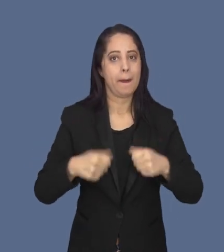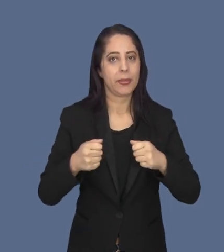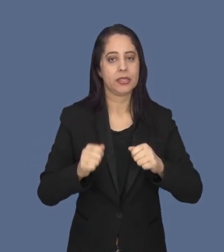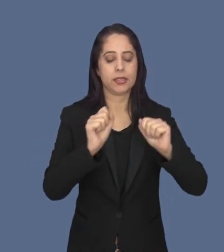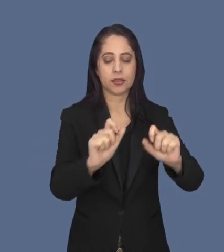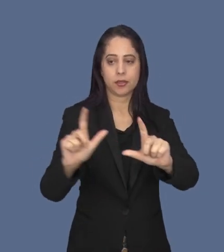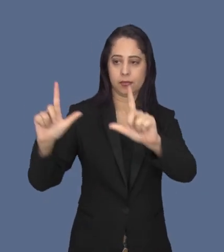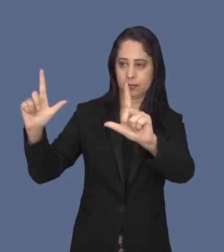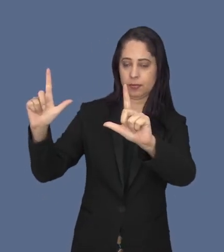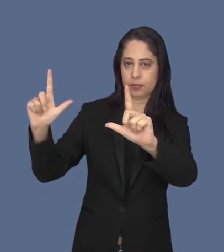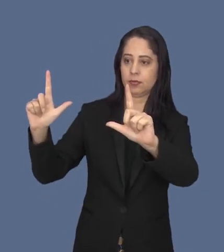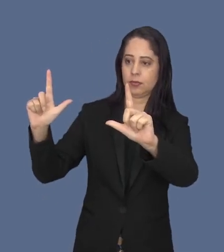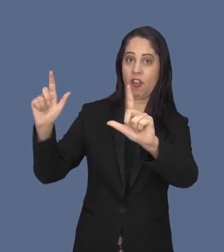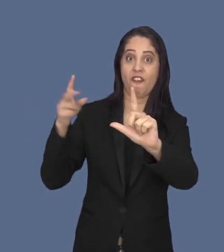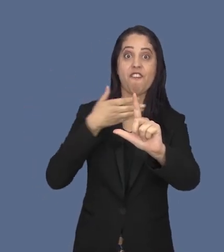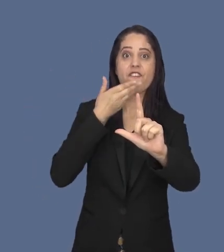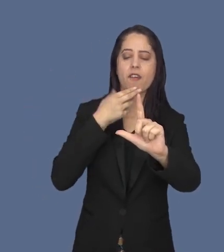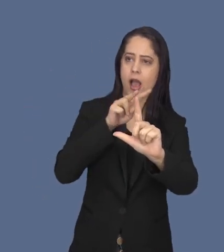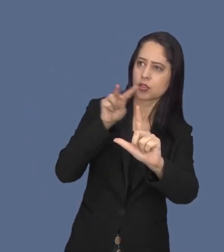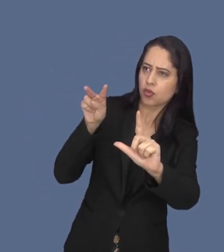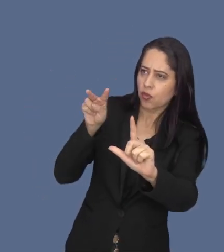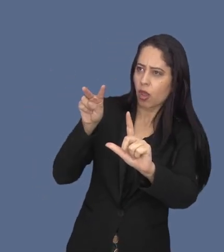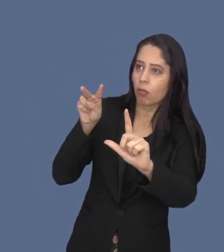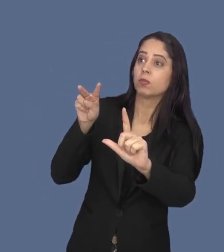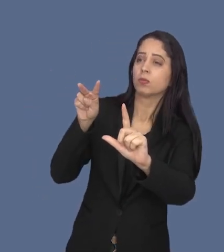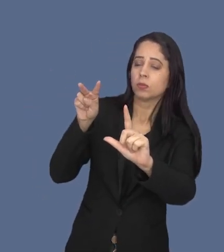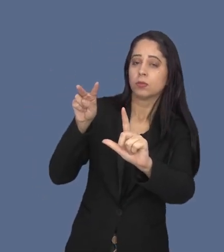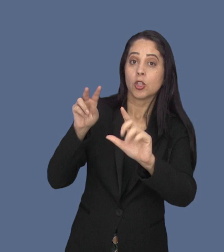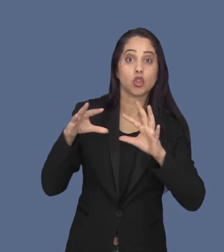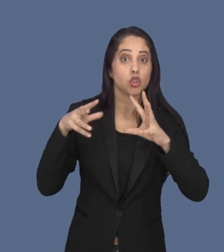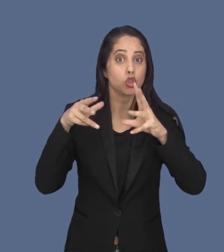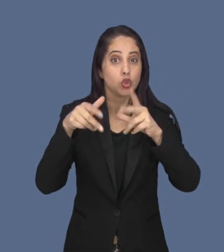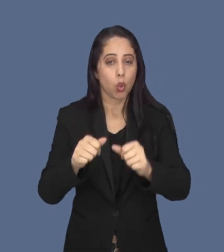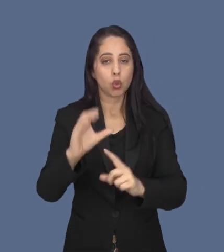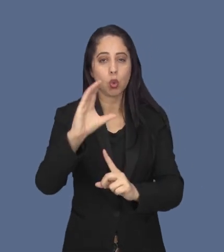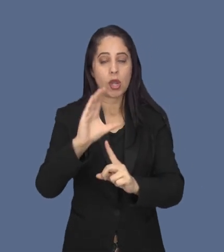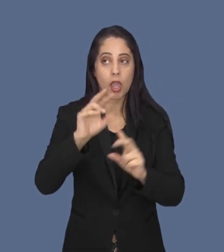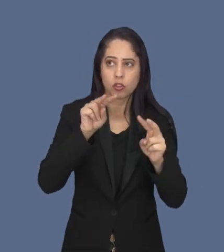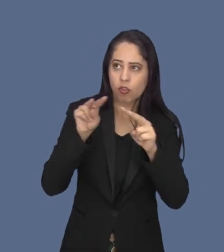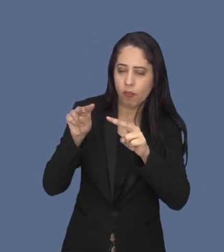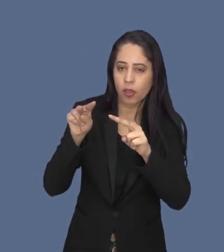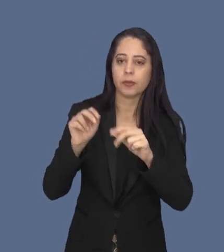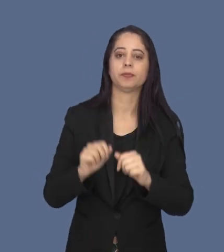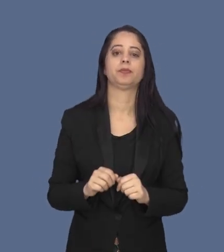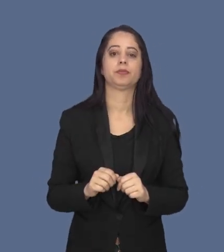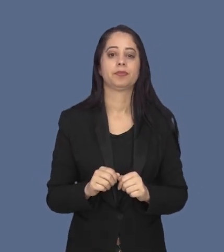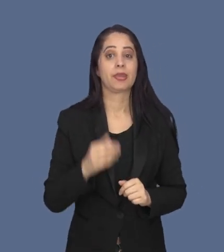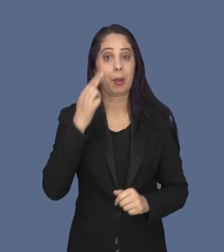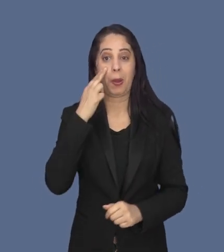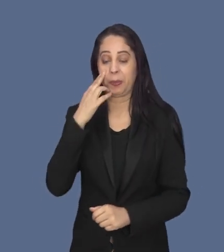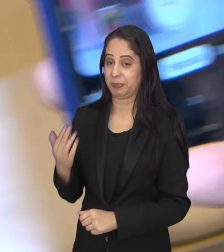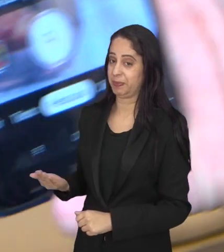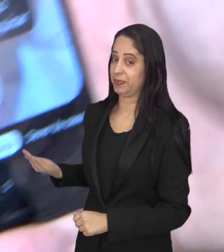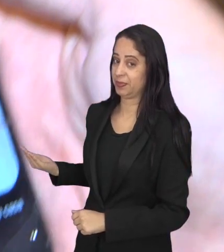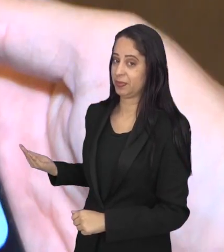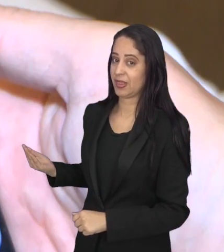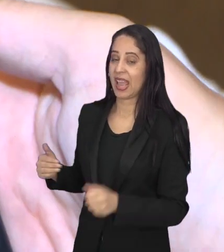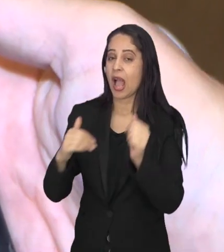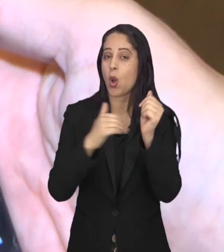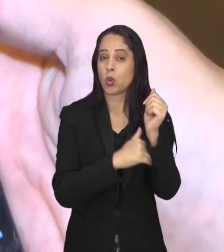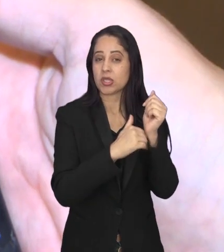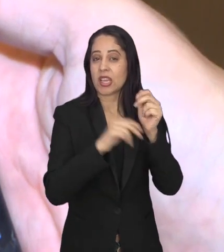garçom trazer o cardápio, ele escaneou o QR Code, ele já tem o digital na palma das mãos, e o digital hoje